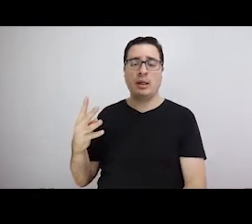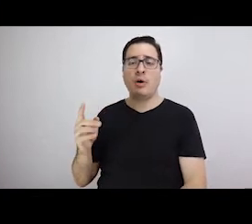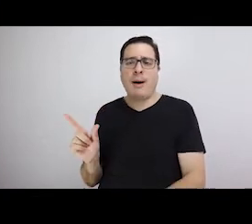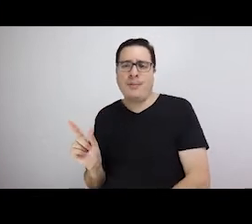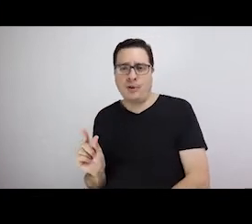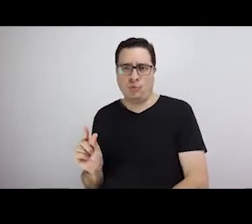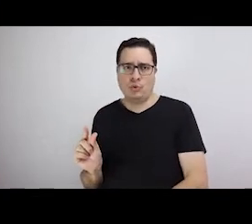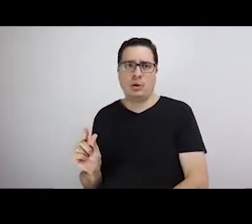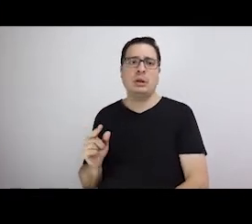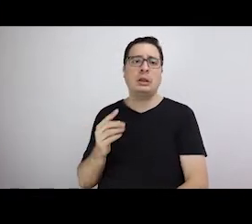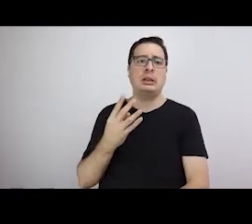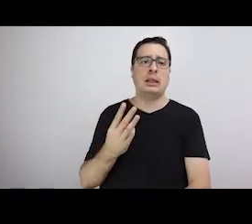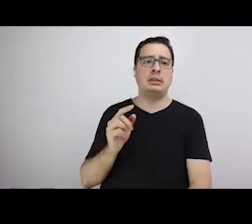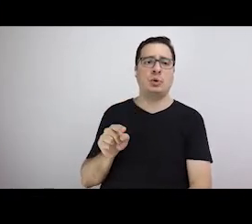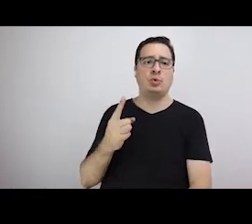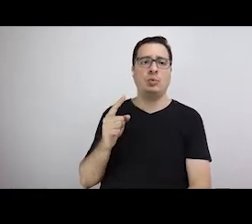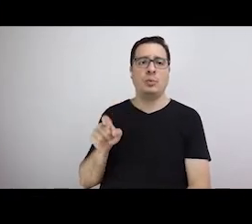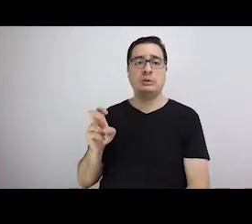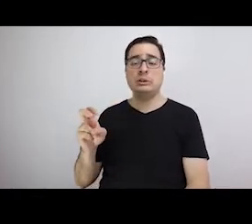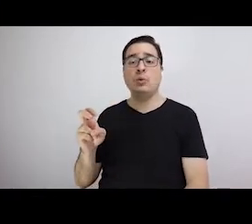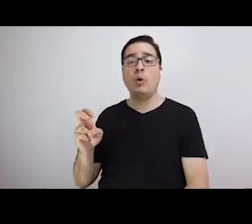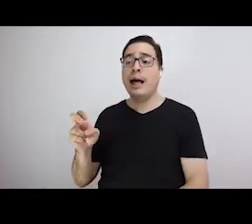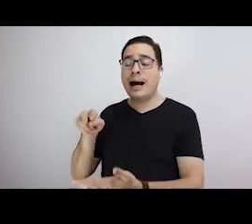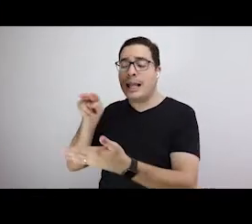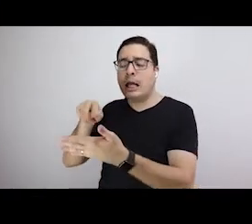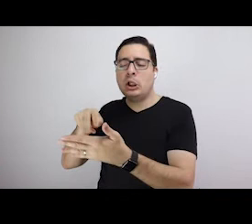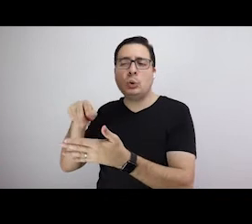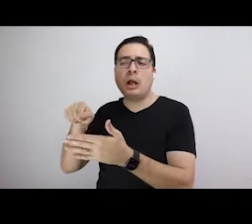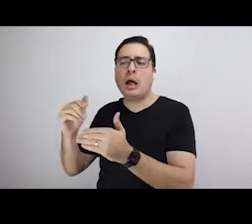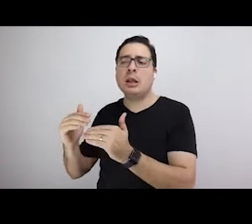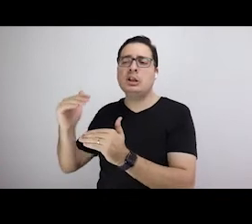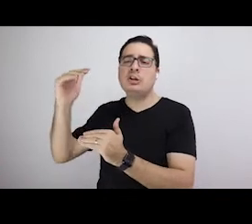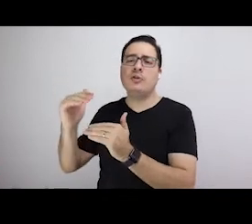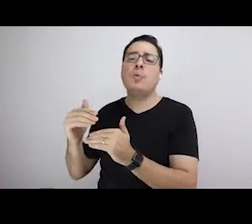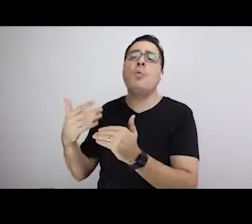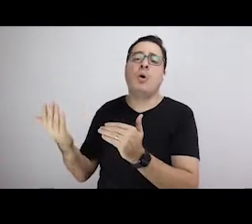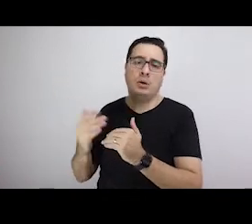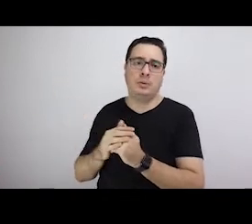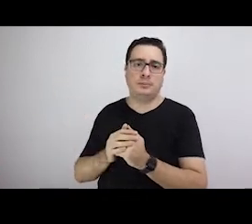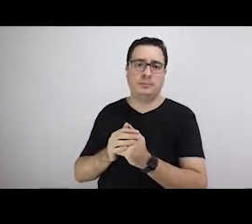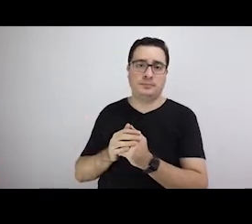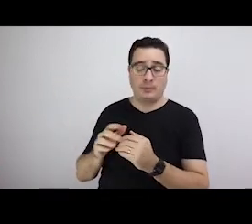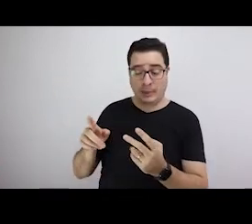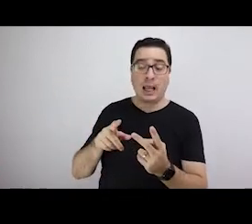abreviaturas, e 3.1.5, nível de leitura. Tá. A ideia dessa segunda heurística